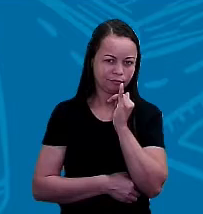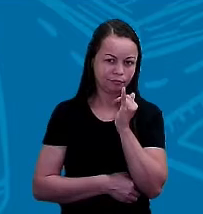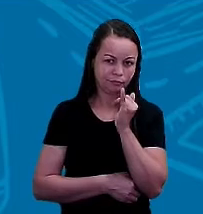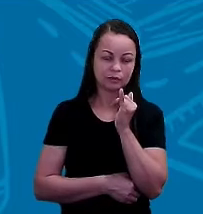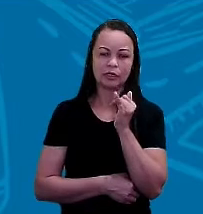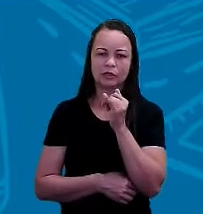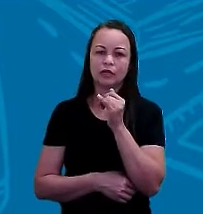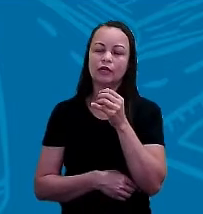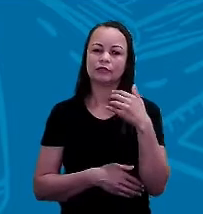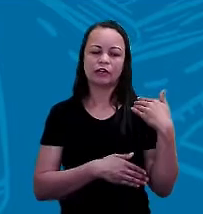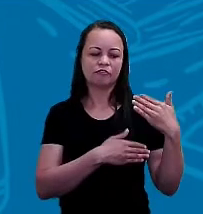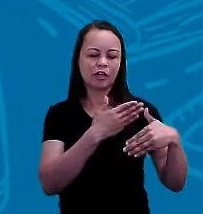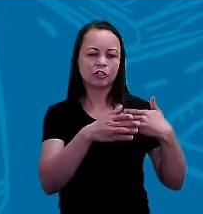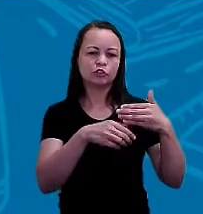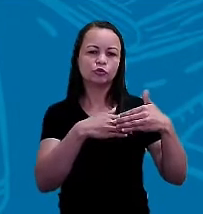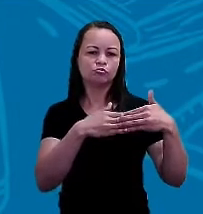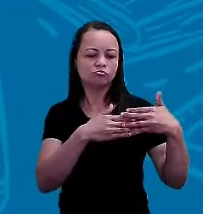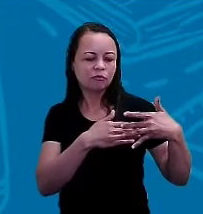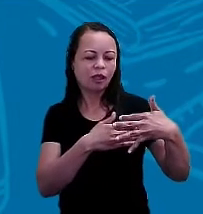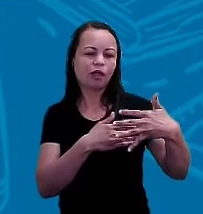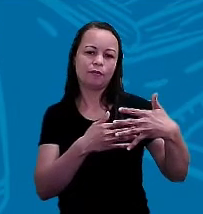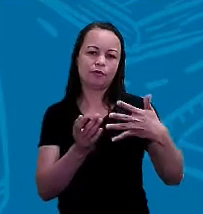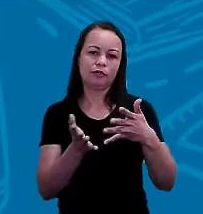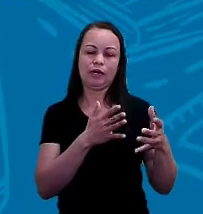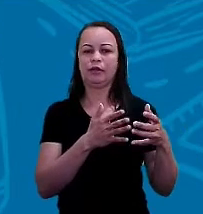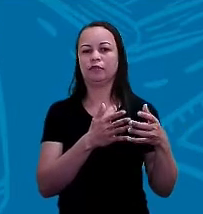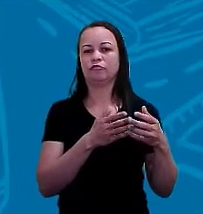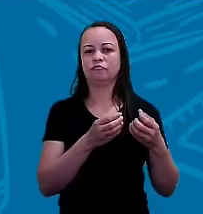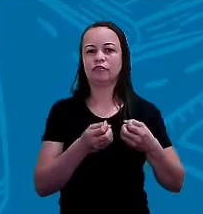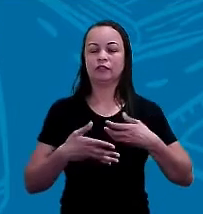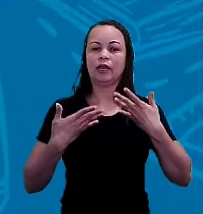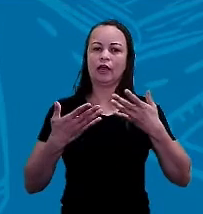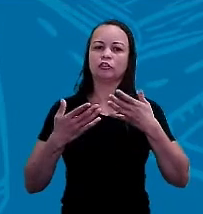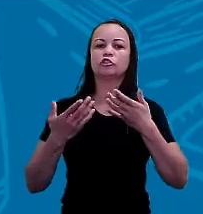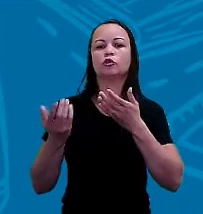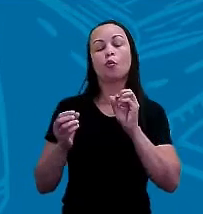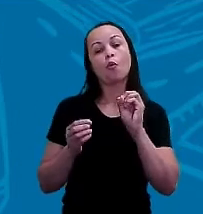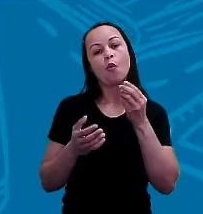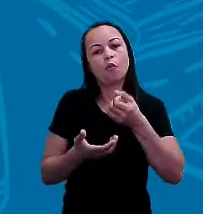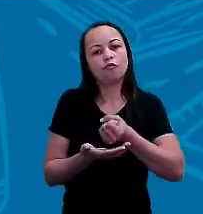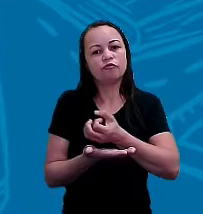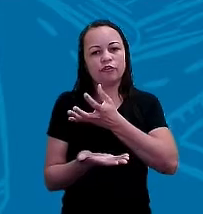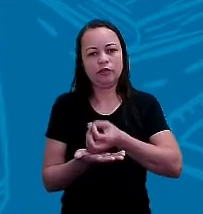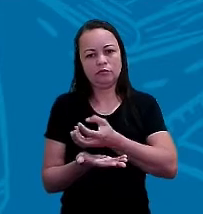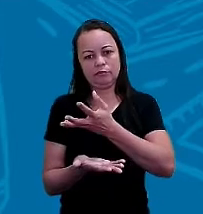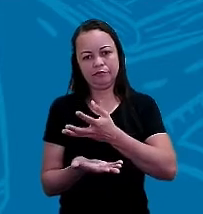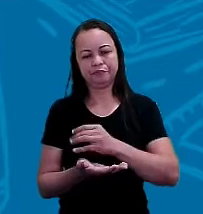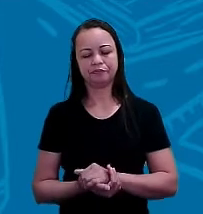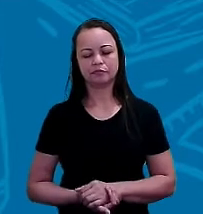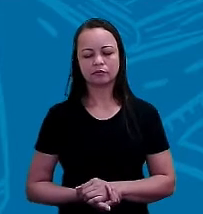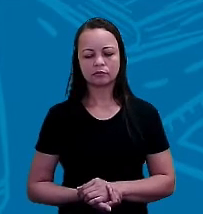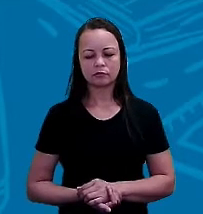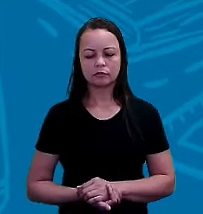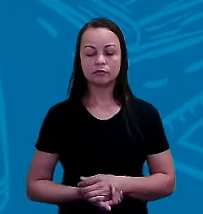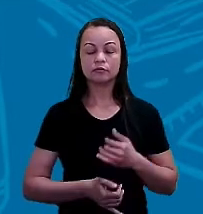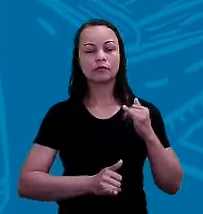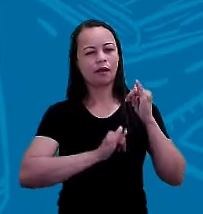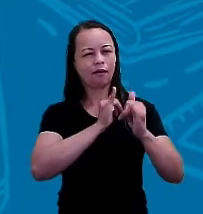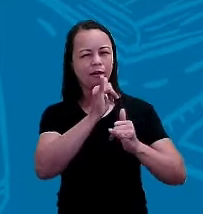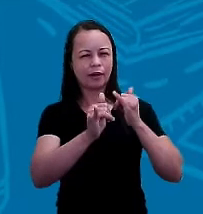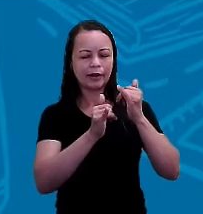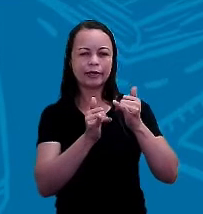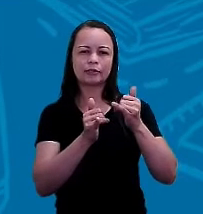dos tempos, de caráter fantástico ou fictício. As lendas combinam